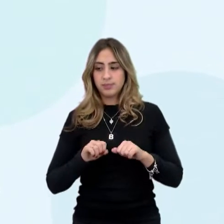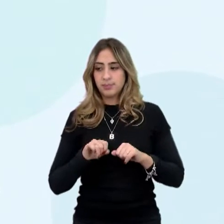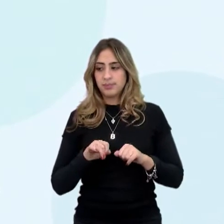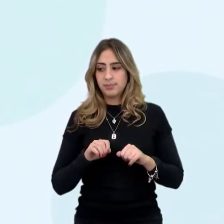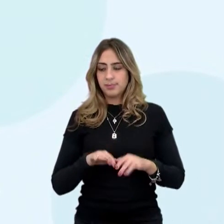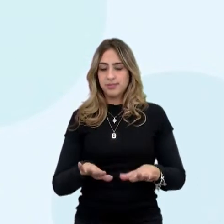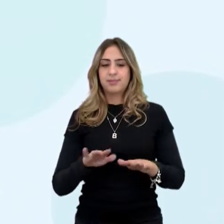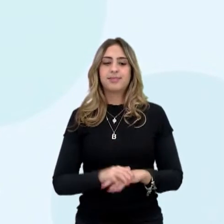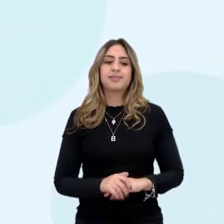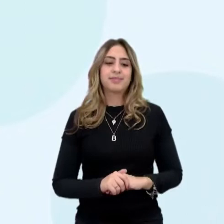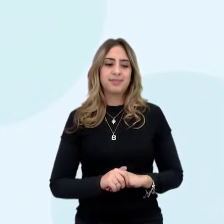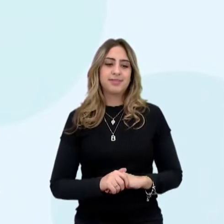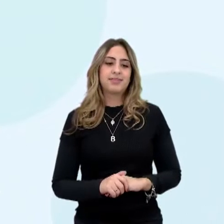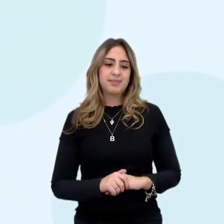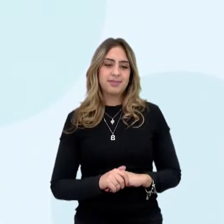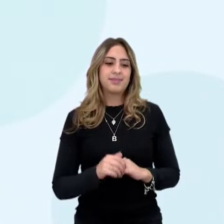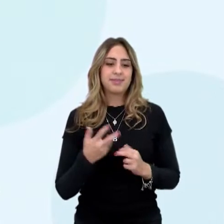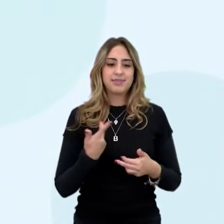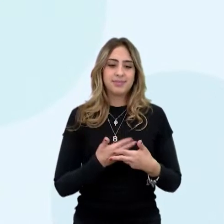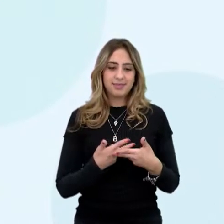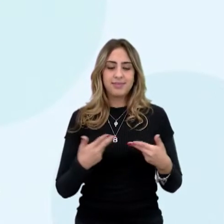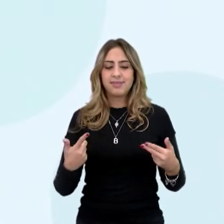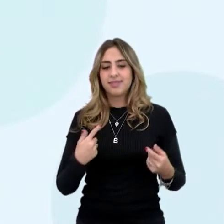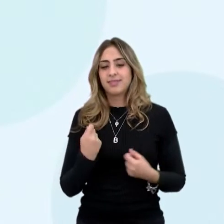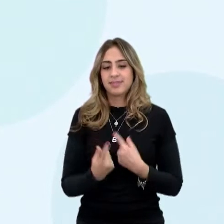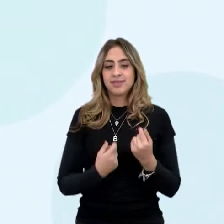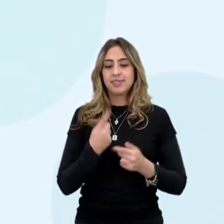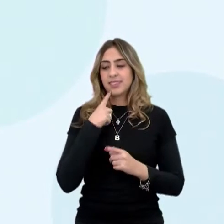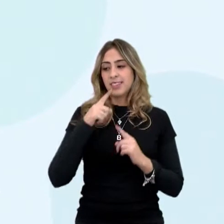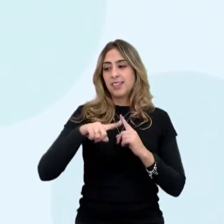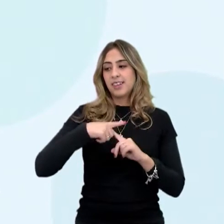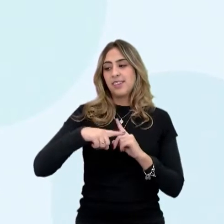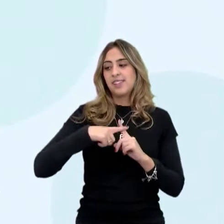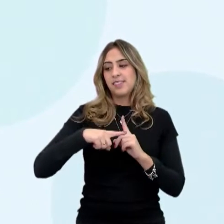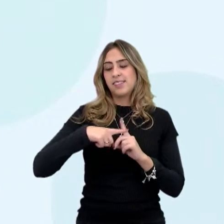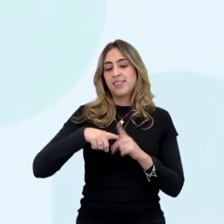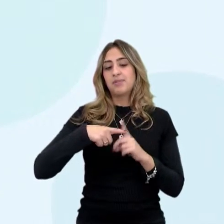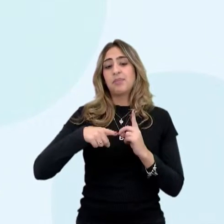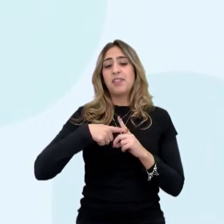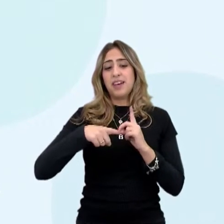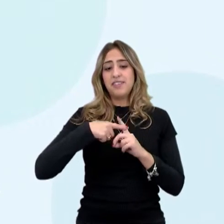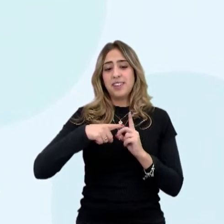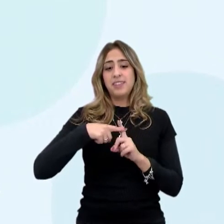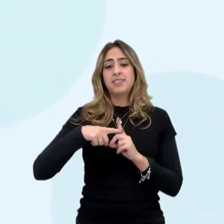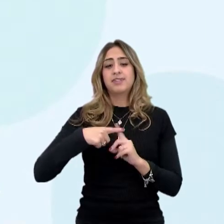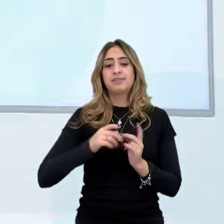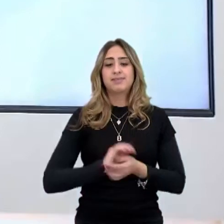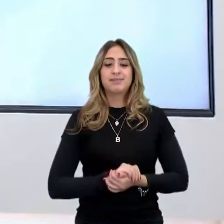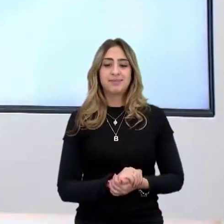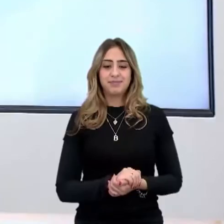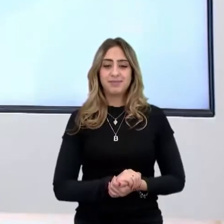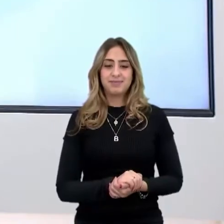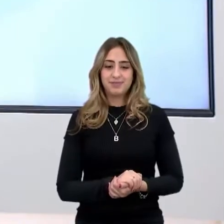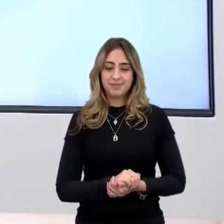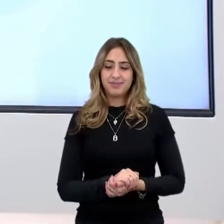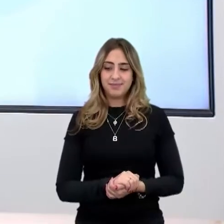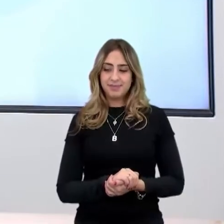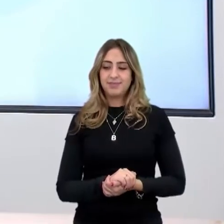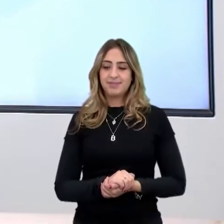muito ruins, né? Para alguns trouxe algum aspecto positivo também, na questão toda, mas, de maneira geral,